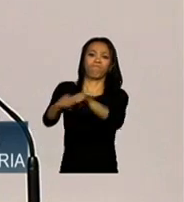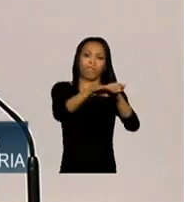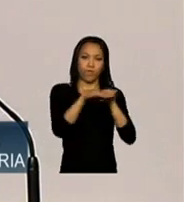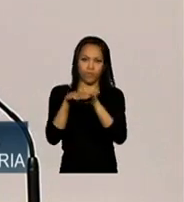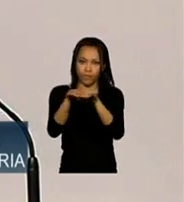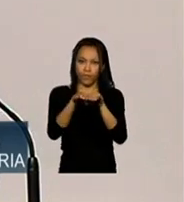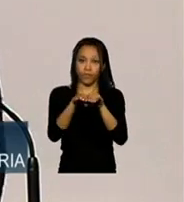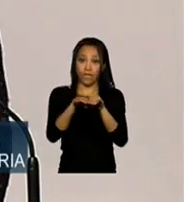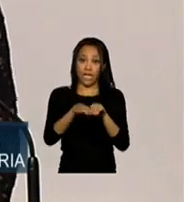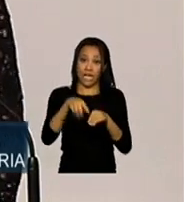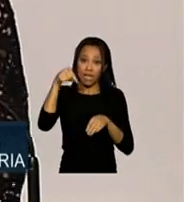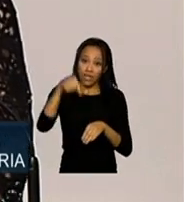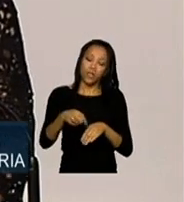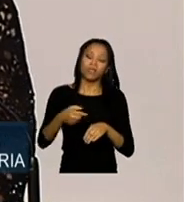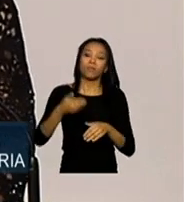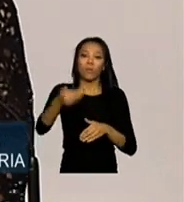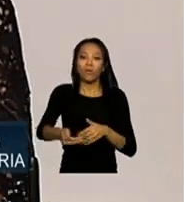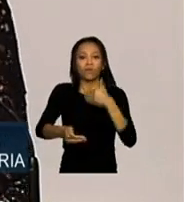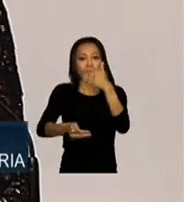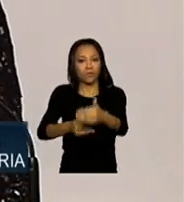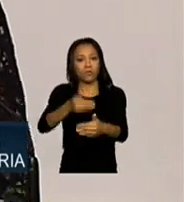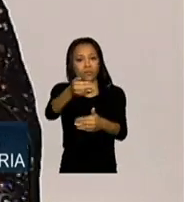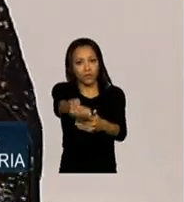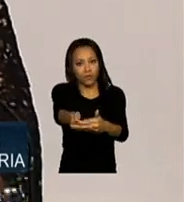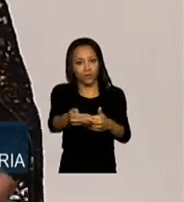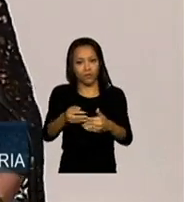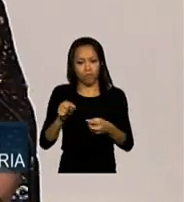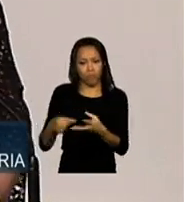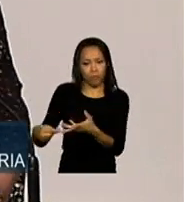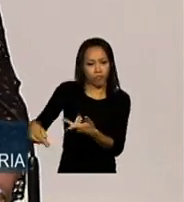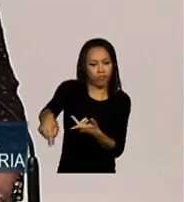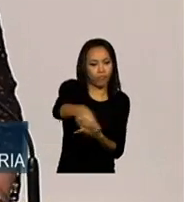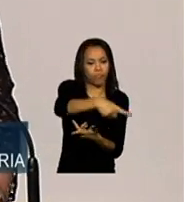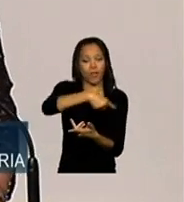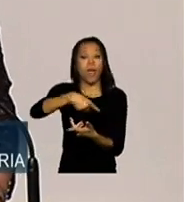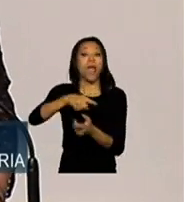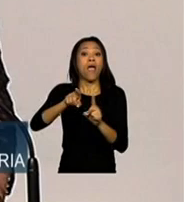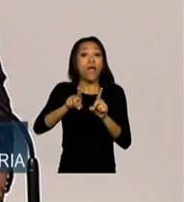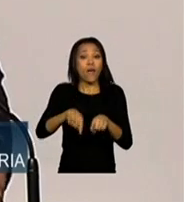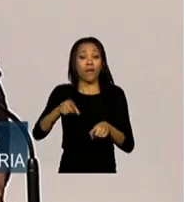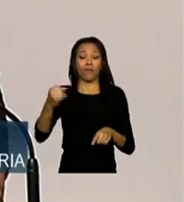Neste processo, é essencial que nós